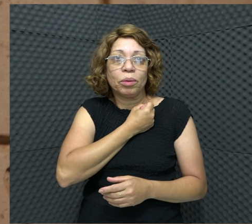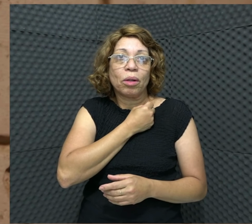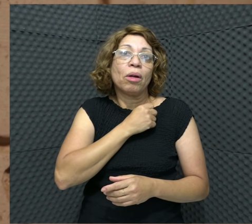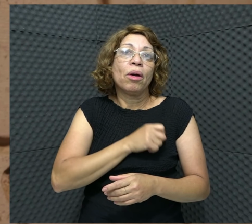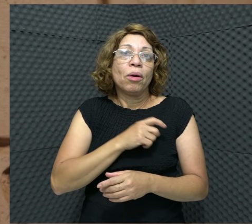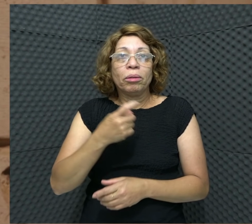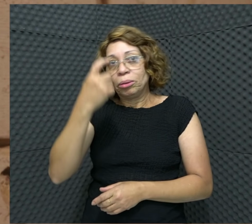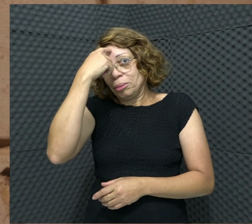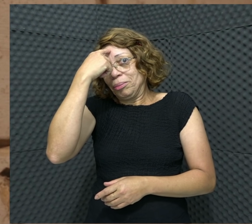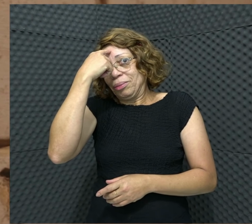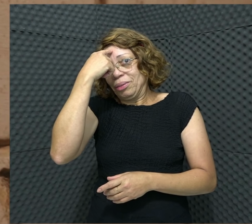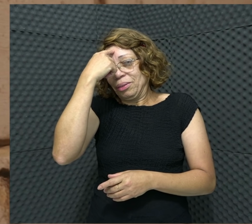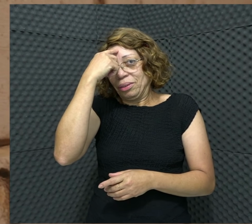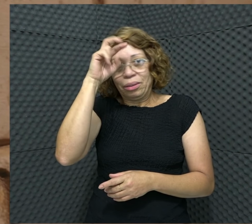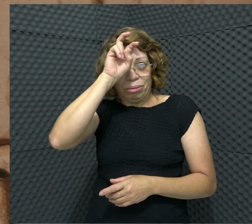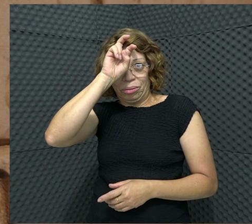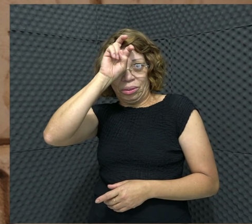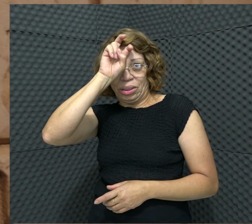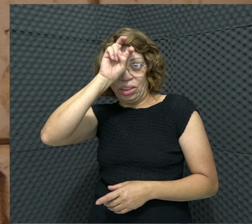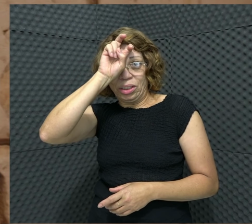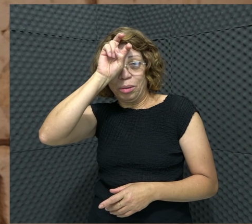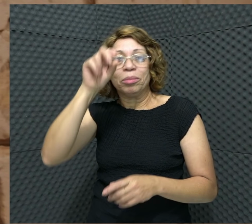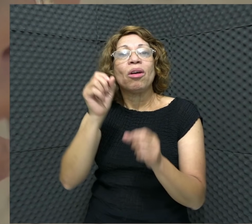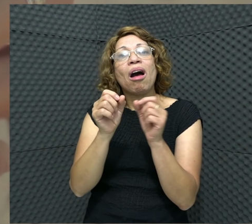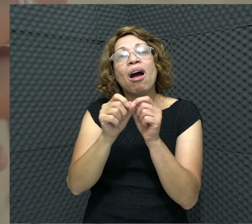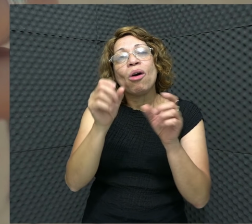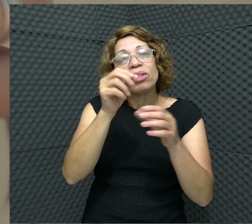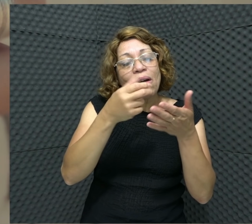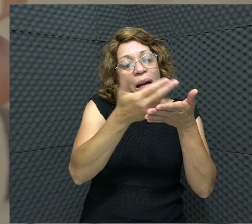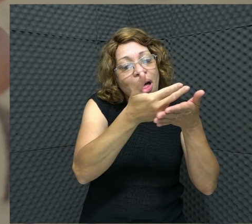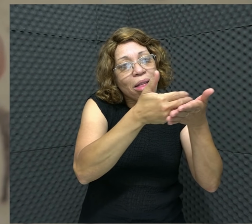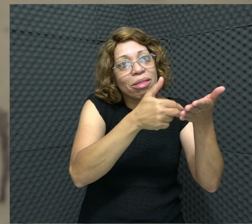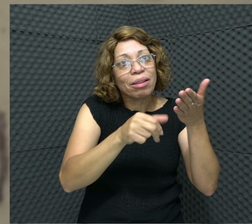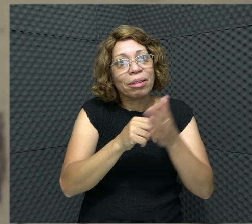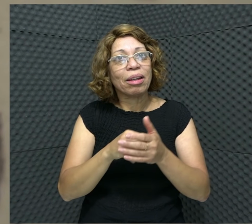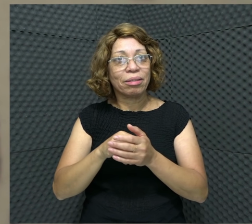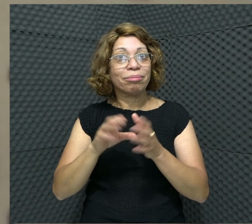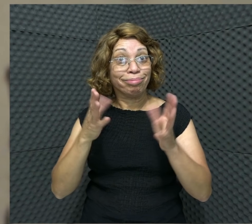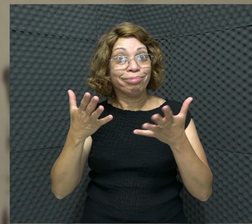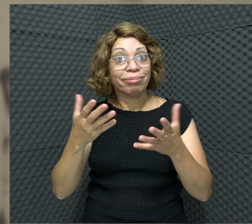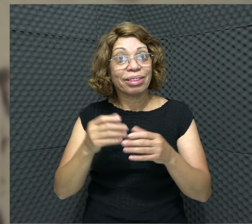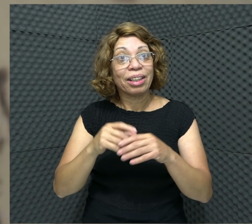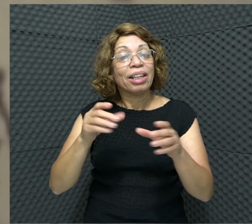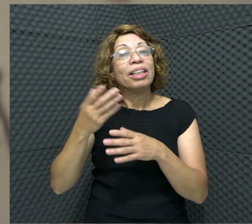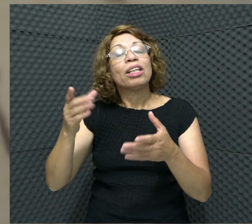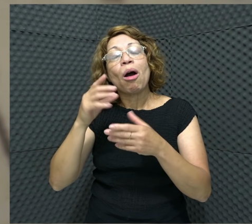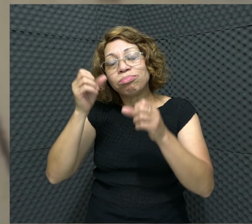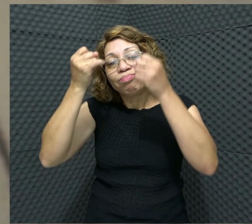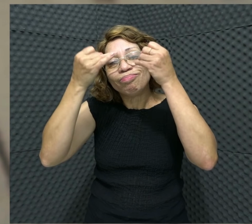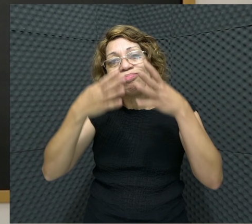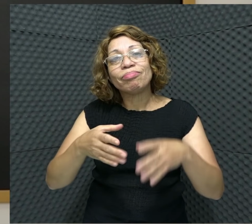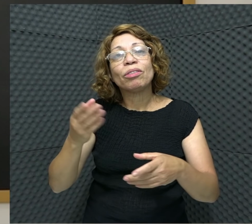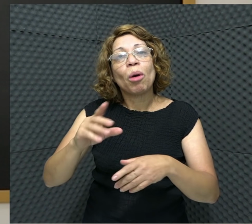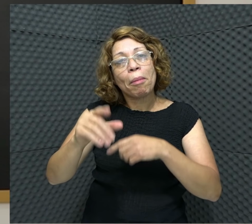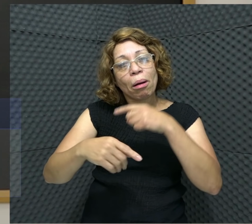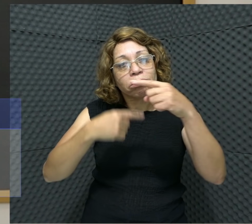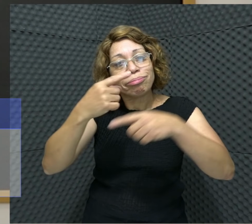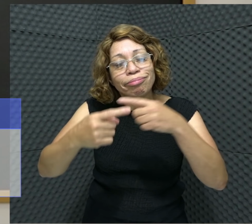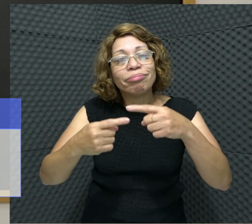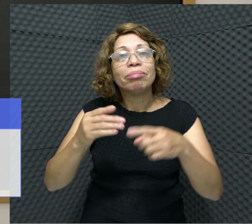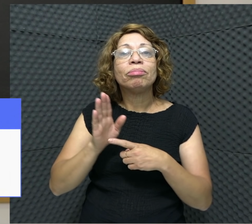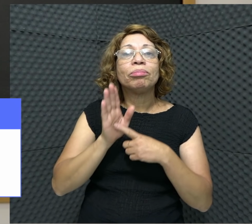os maias, e outras usavam letras, como os gregos e os hebreus. Agora, falando do título 3, nós vamos